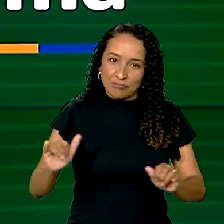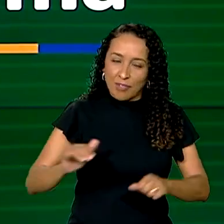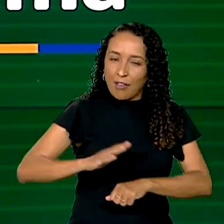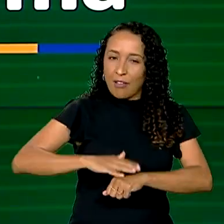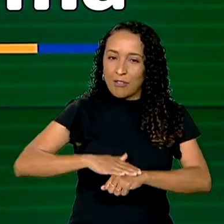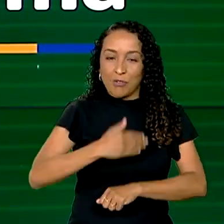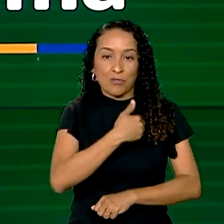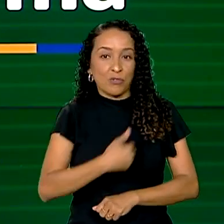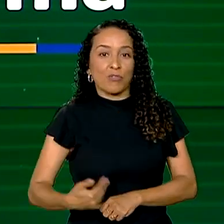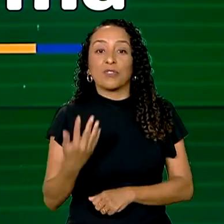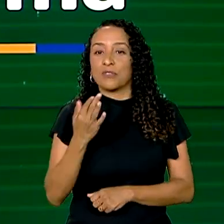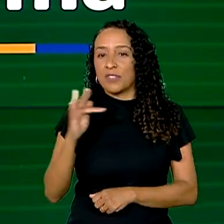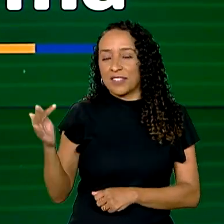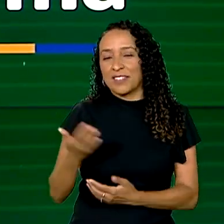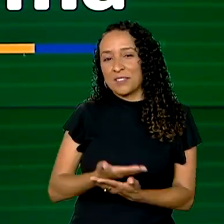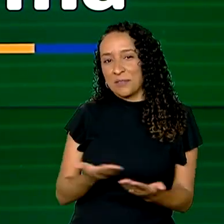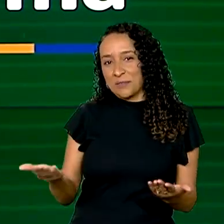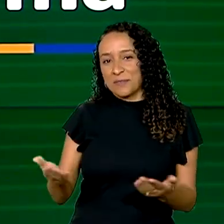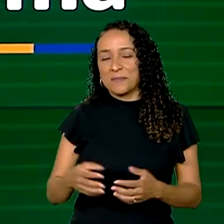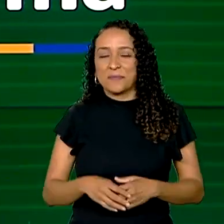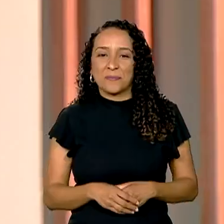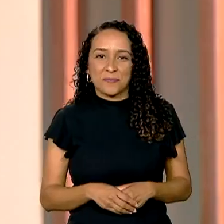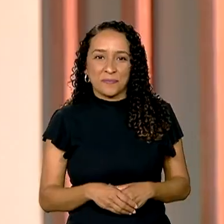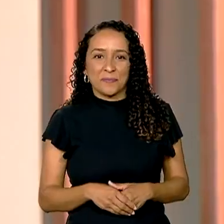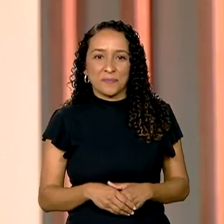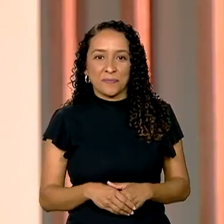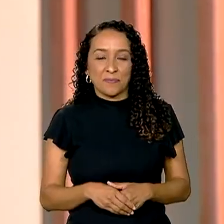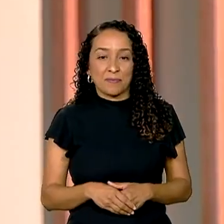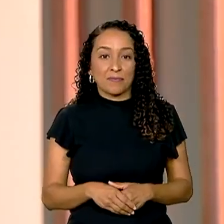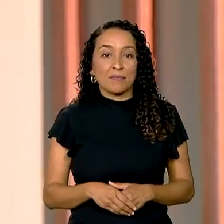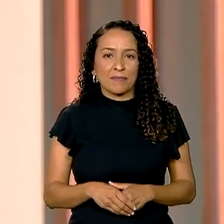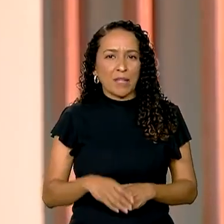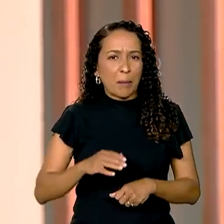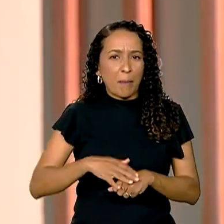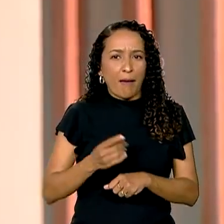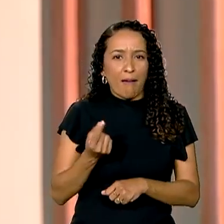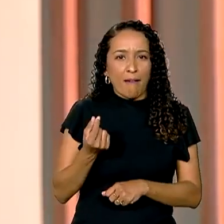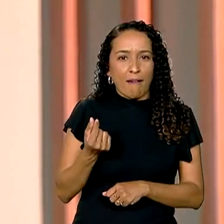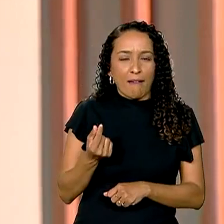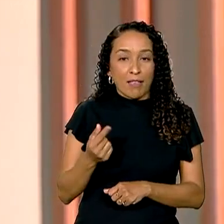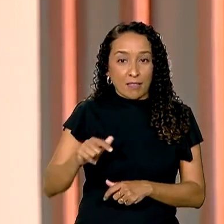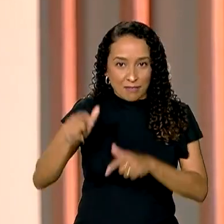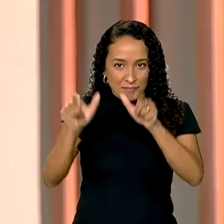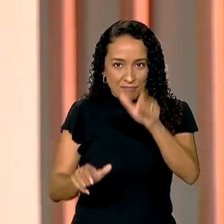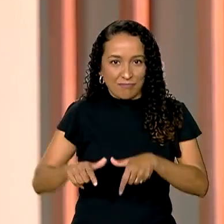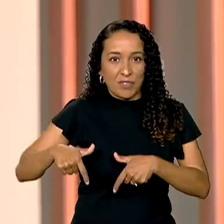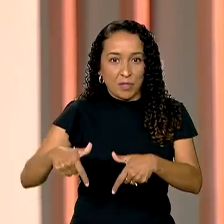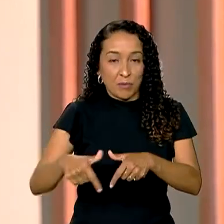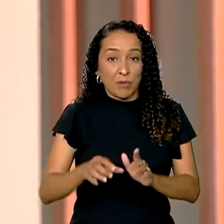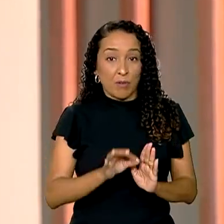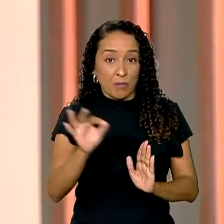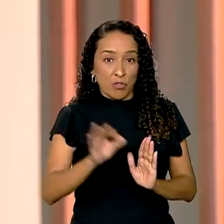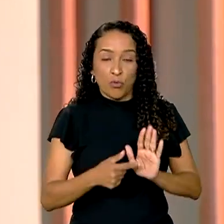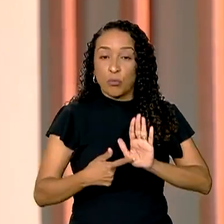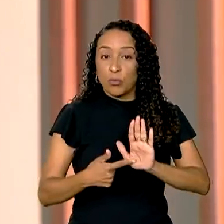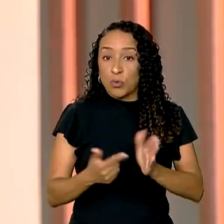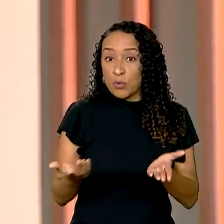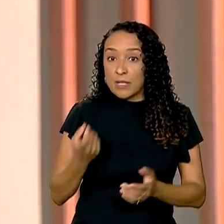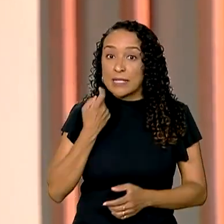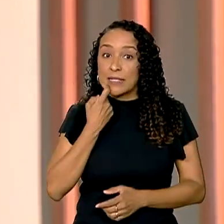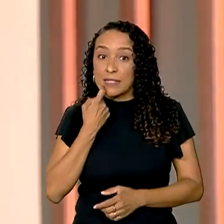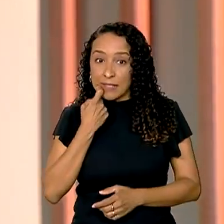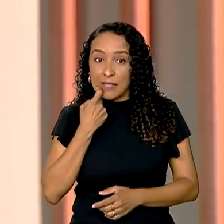e as ações do governo federal para você. Mais renda para o trabalhador. Foi o que o IBGE mostrou